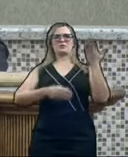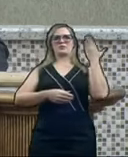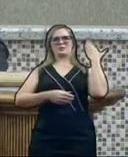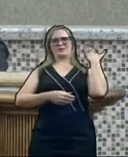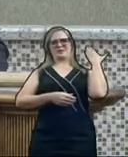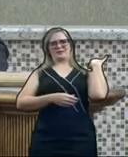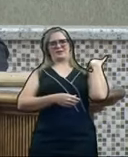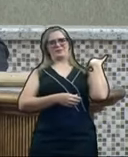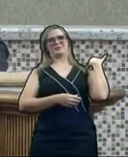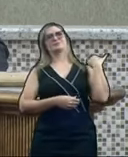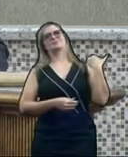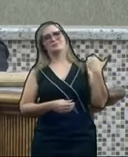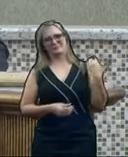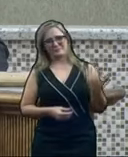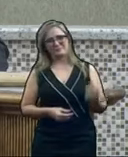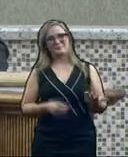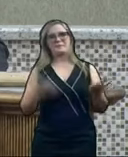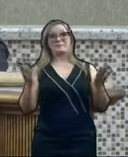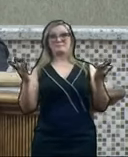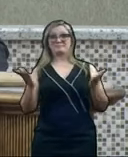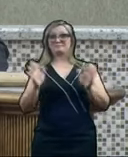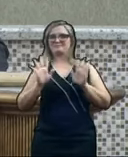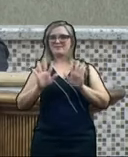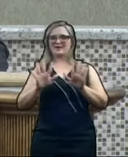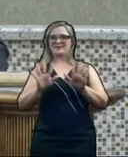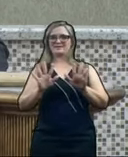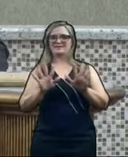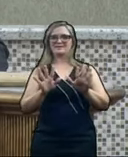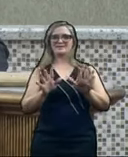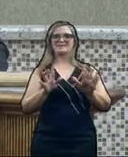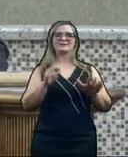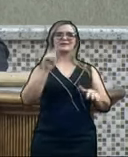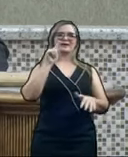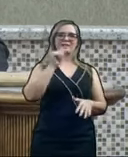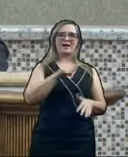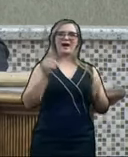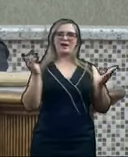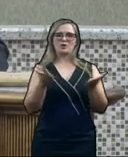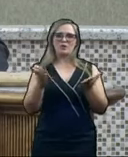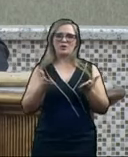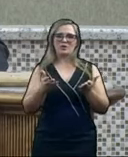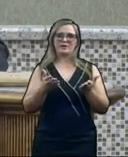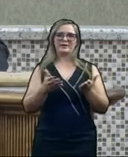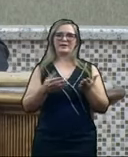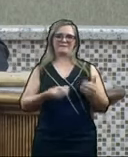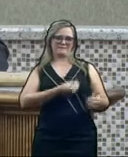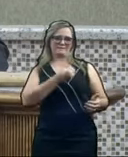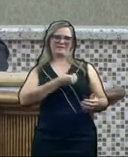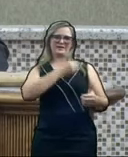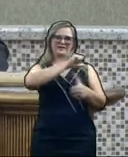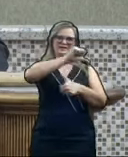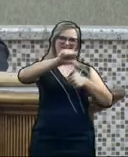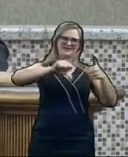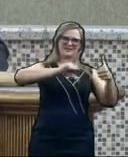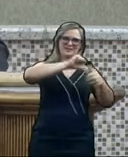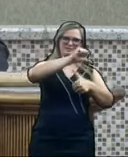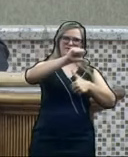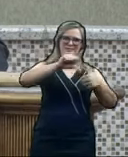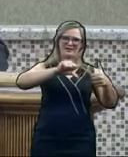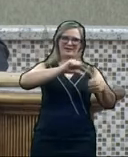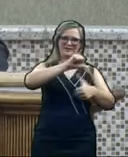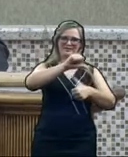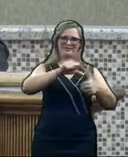menos do que o seu cajado mas ele retorna como um príncipe Rico Mais roxo ele saiu